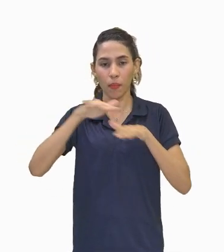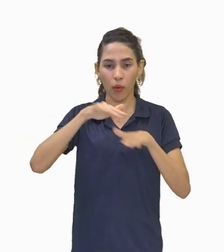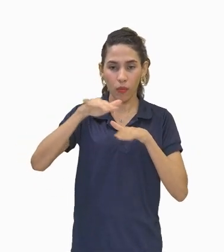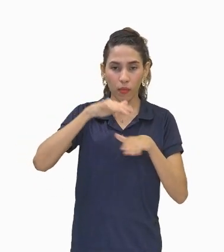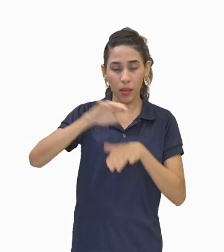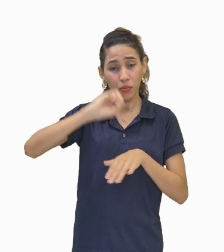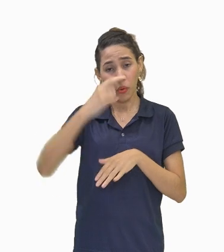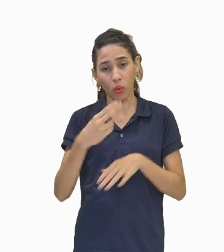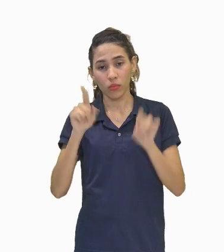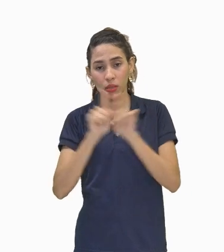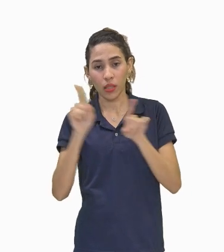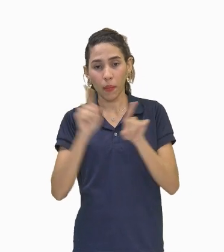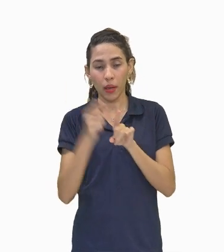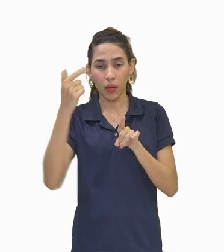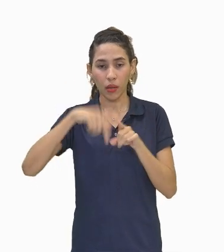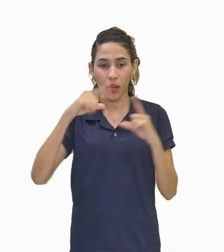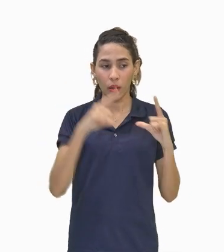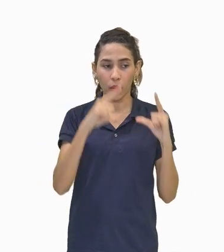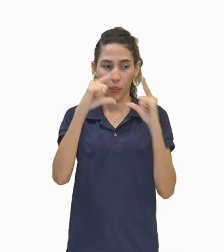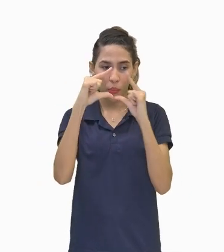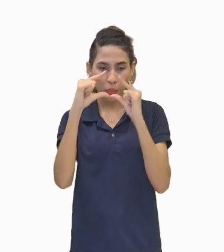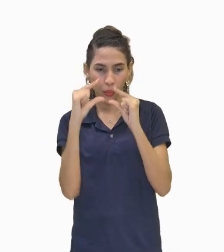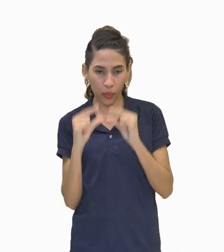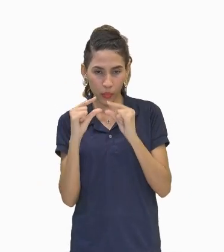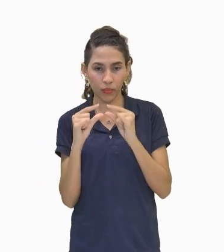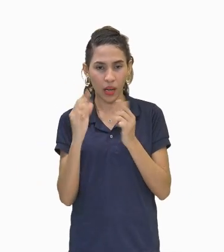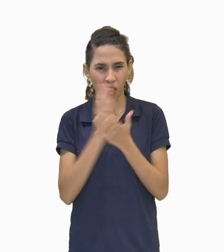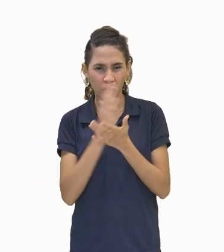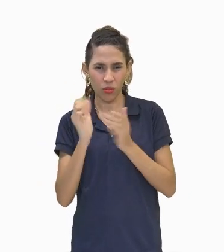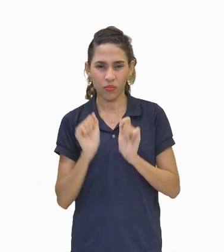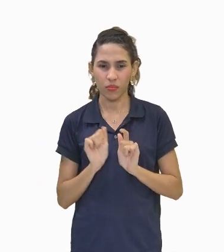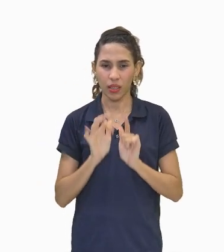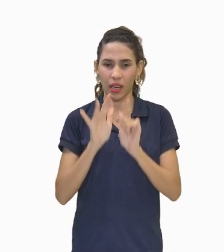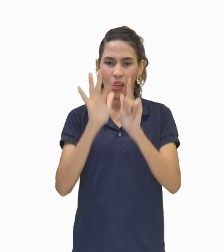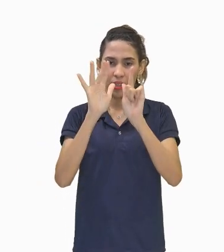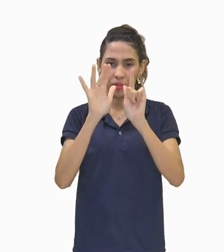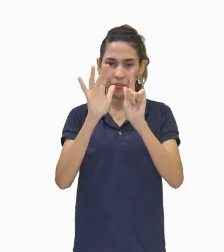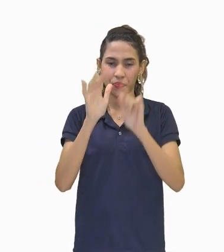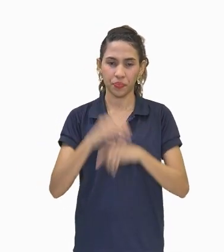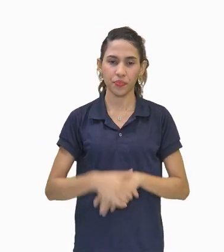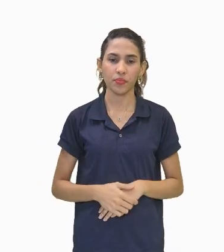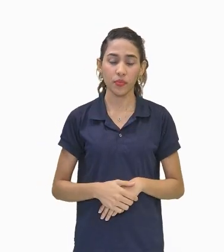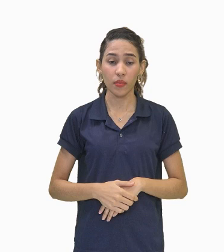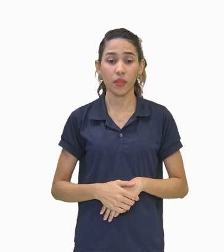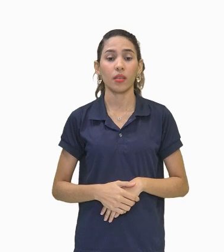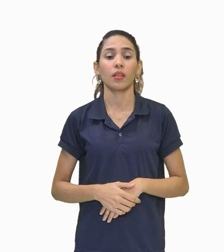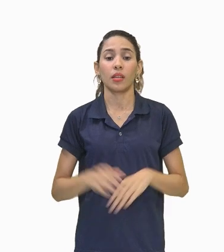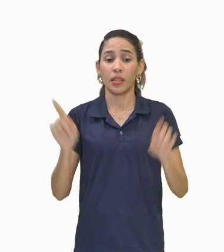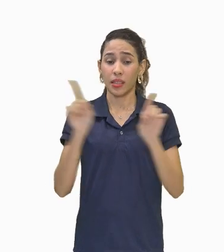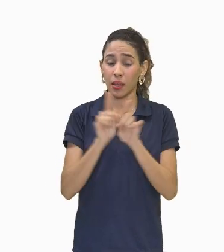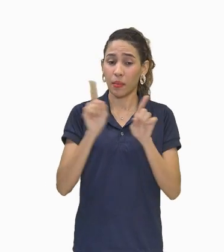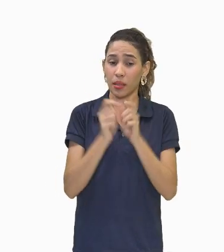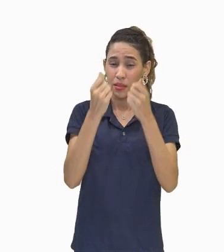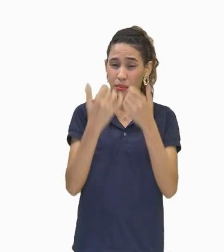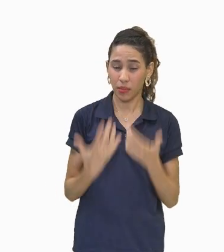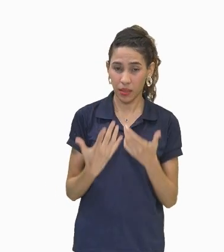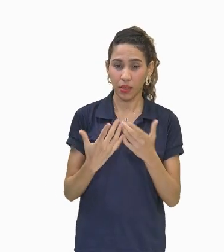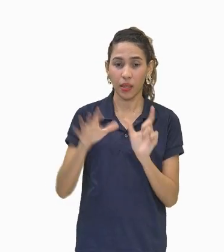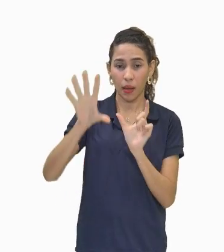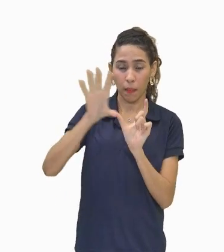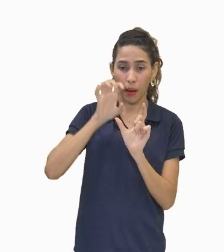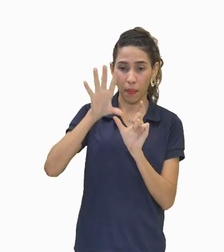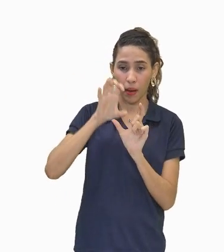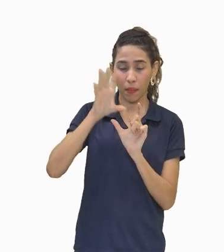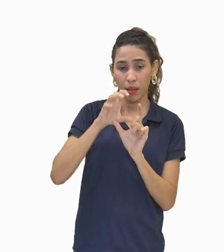E quando se fala desses receptores, nós não podemos ficar sem falar de quem? Da energia